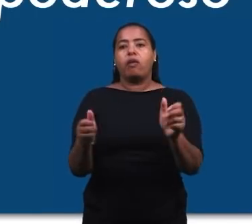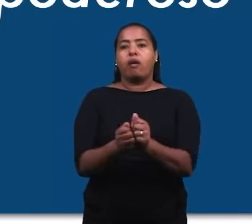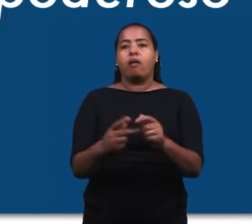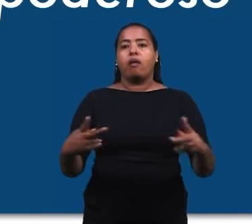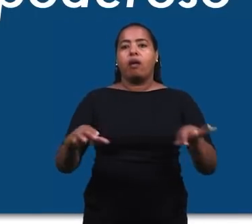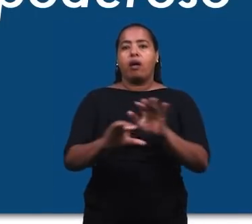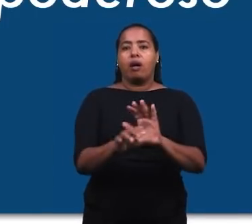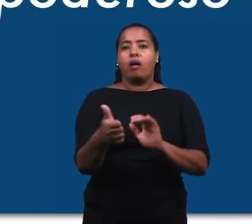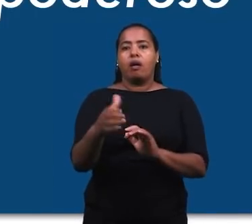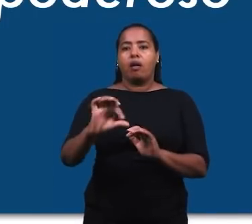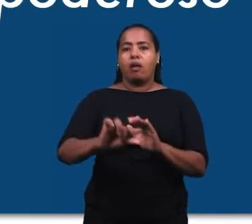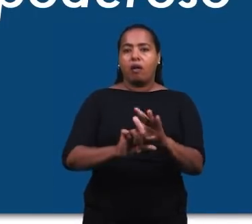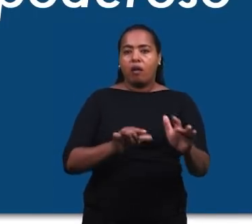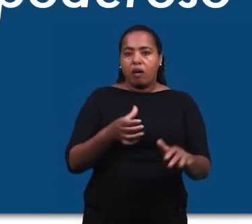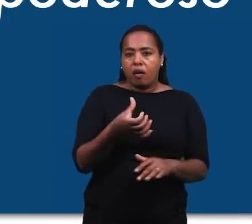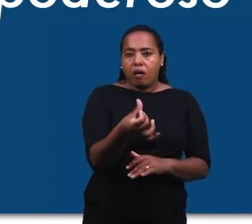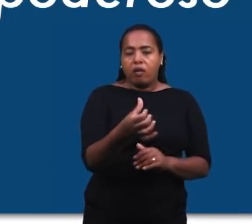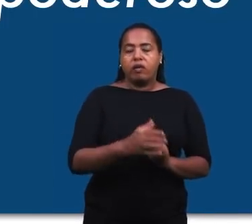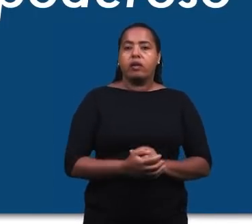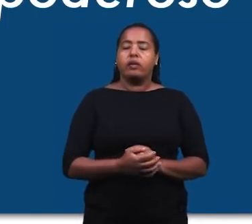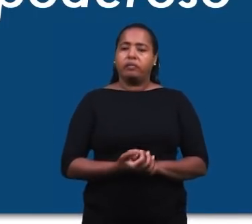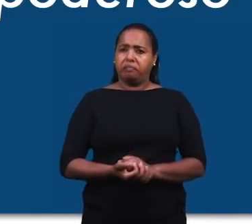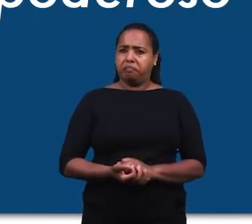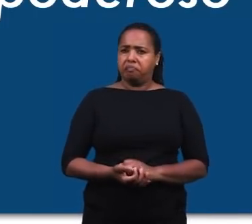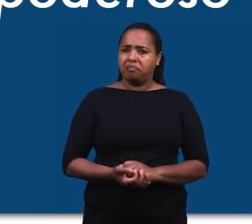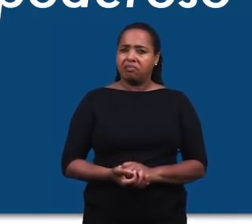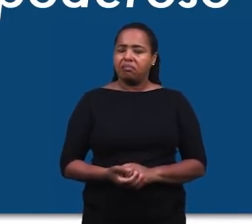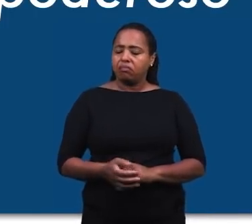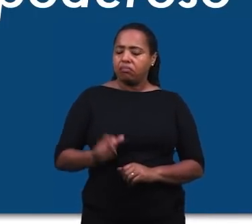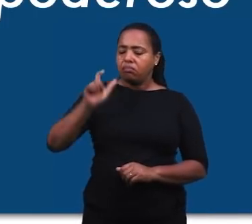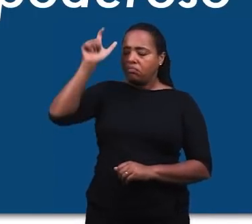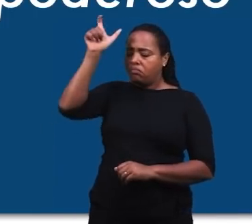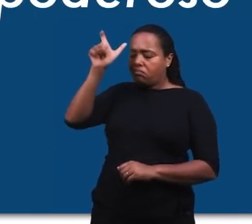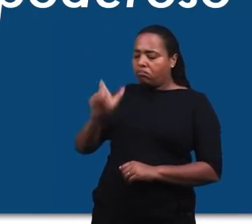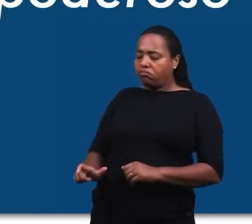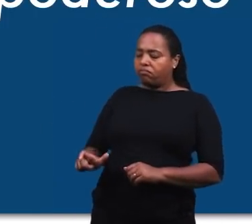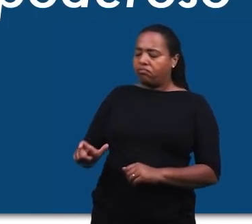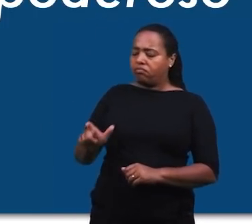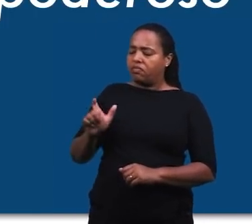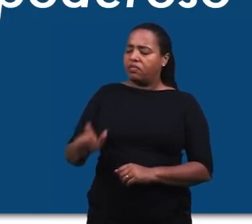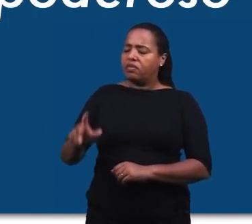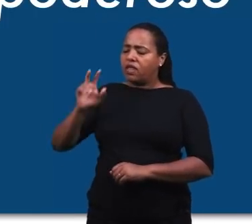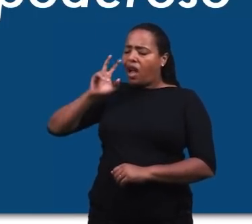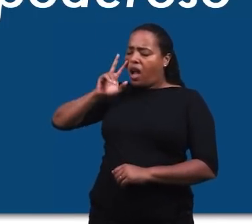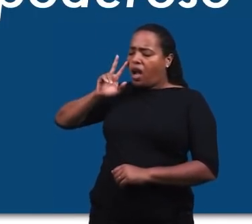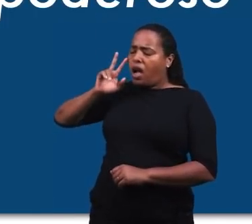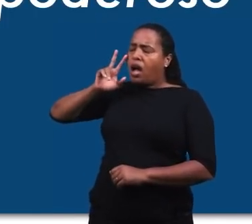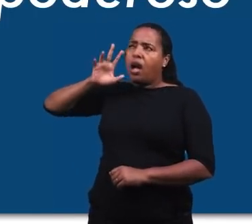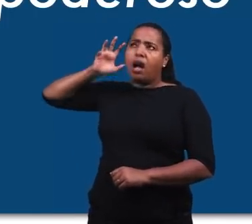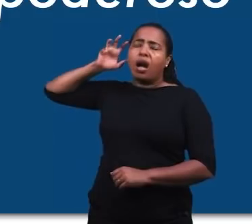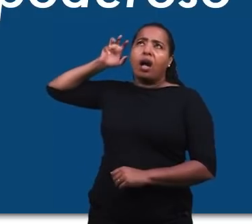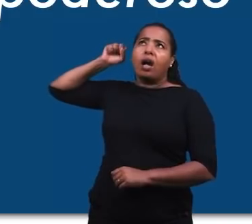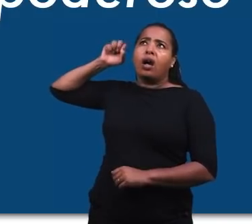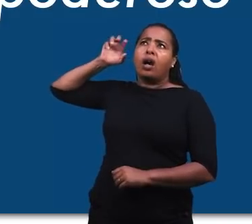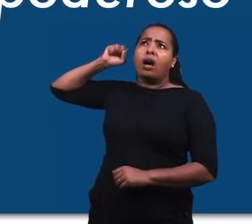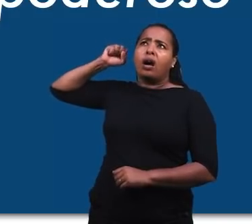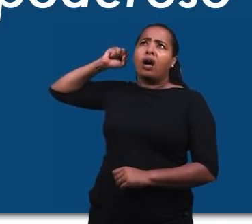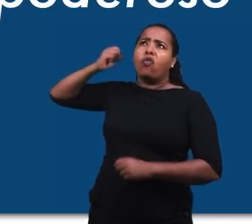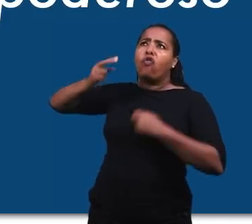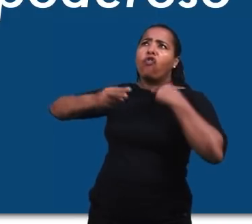Apocalipse 19, 6. E ouvi como que a voz de uma grande multidão,